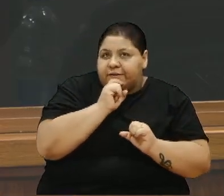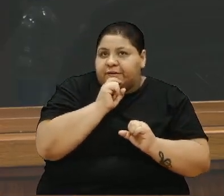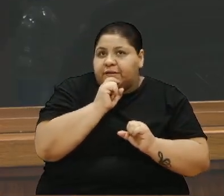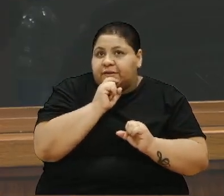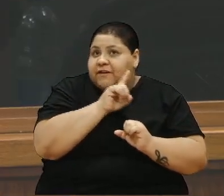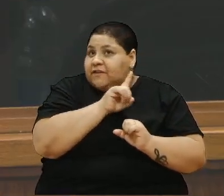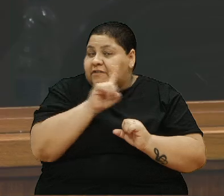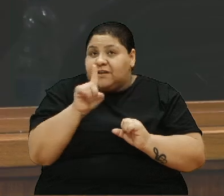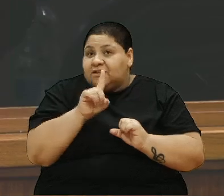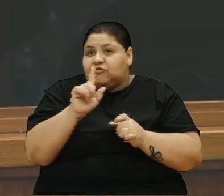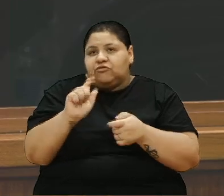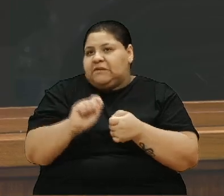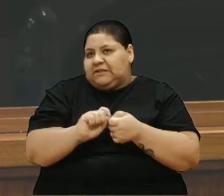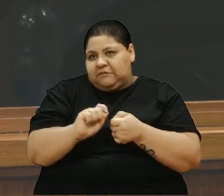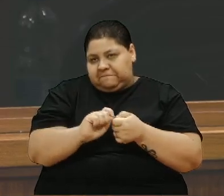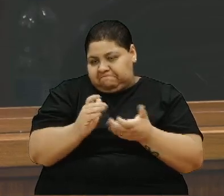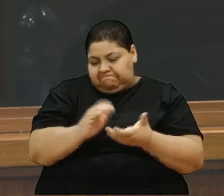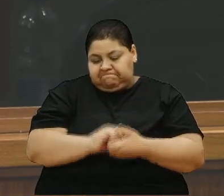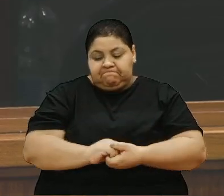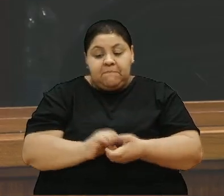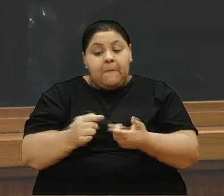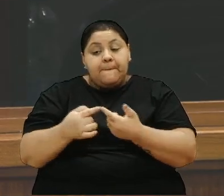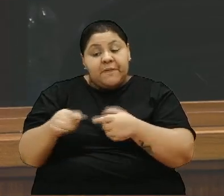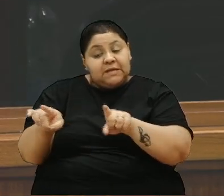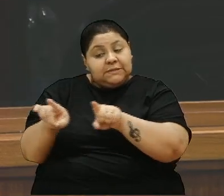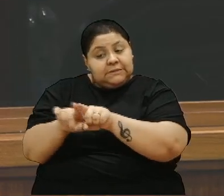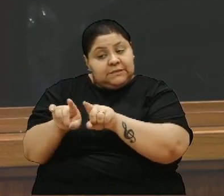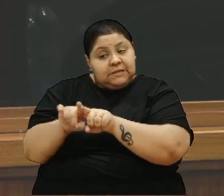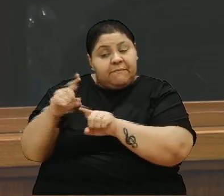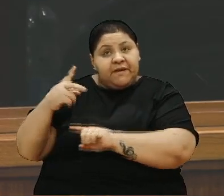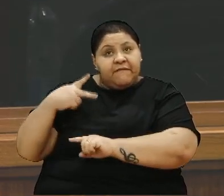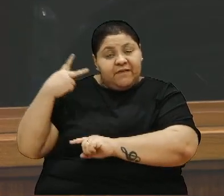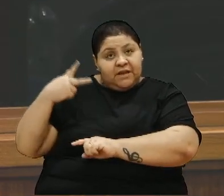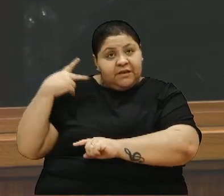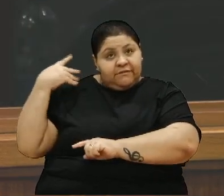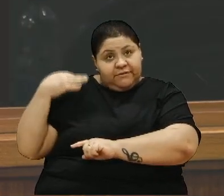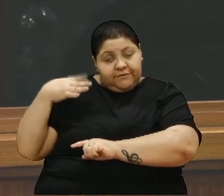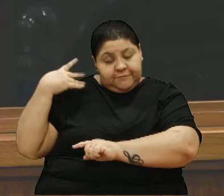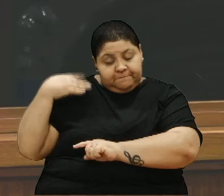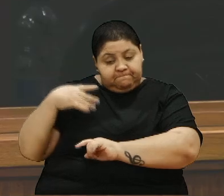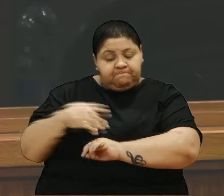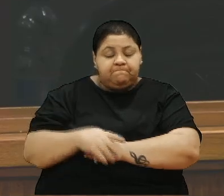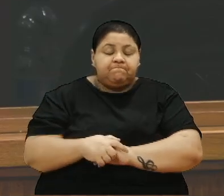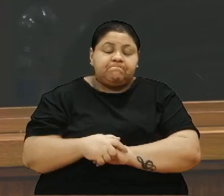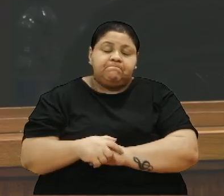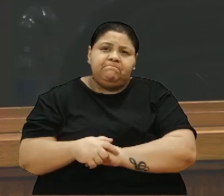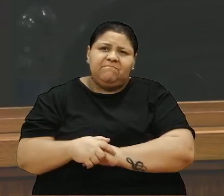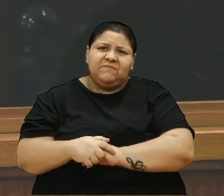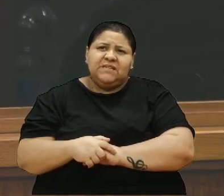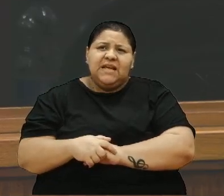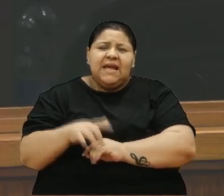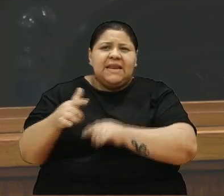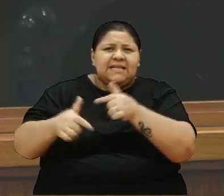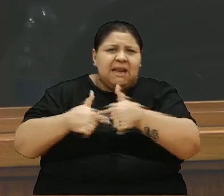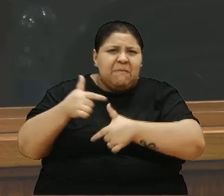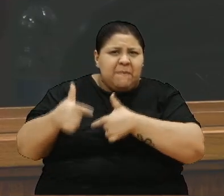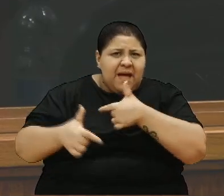não está sendo feita. Por outro lado, vereadora Andressa, aquela